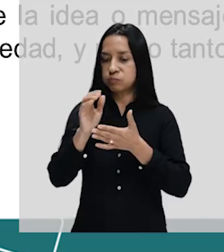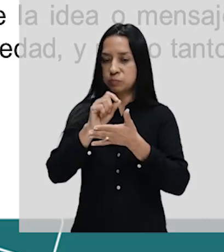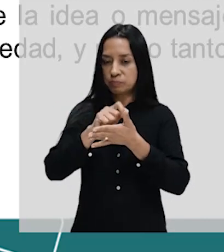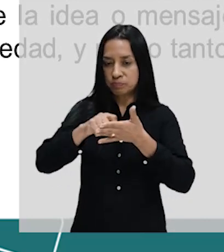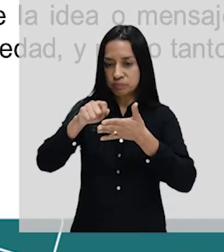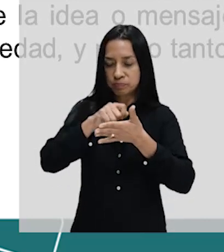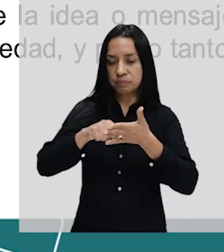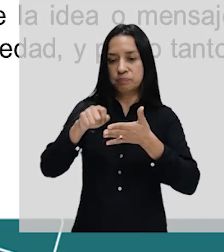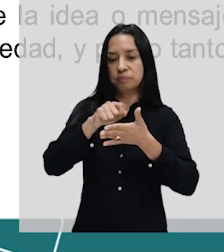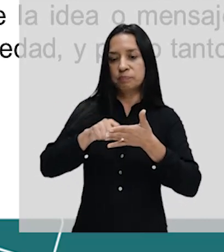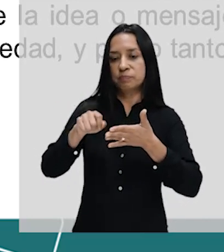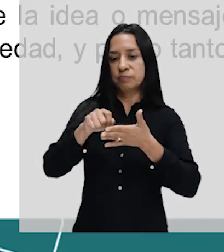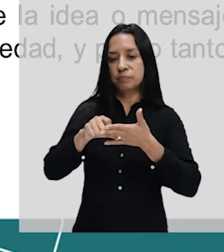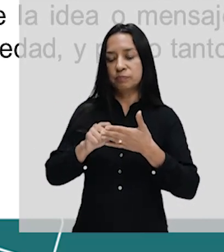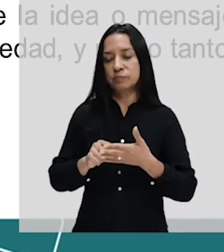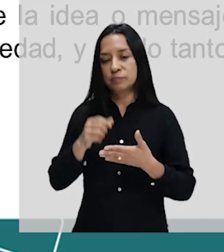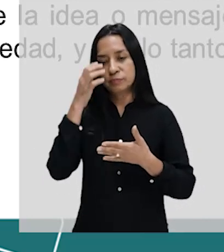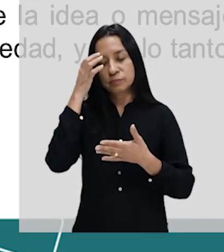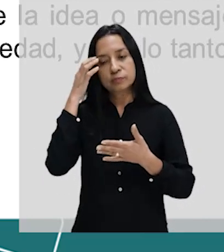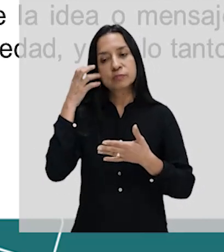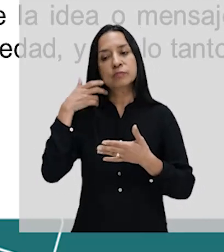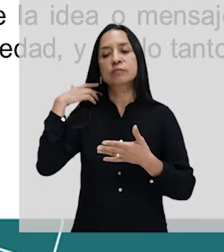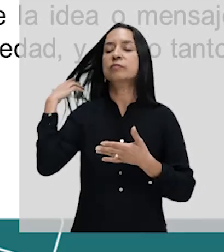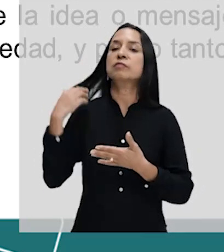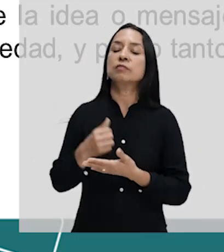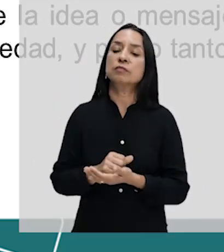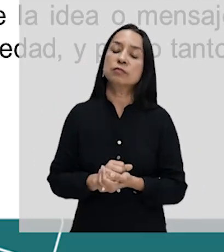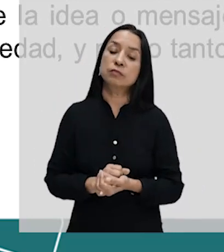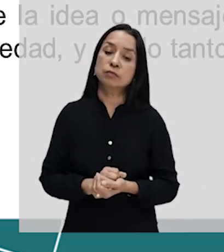manuscrito, escrito, né, a próprio punho,